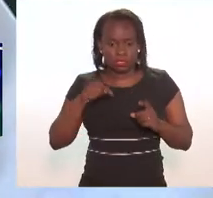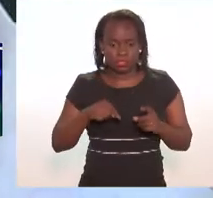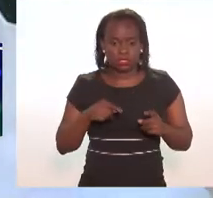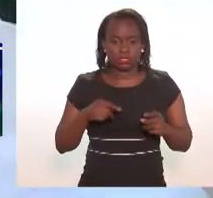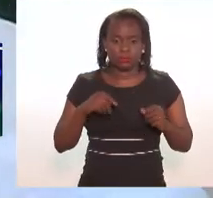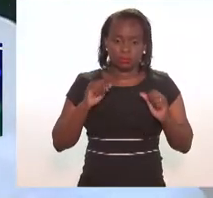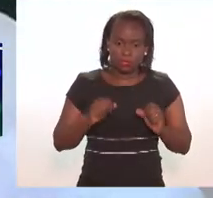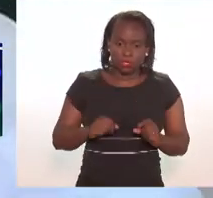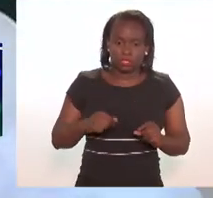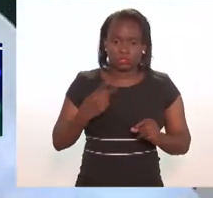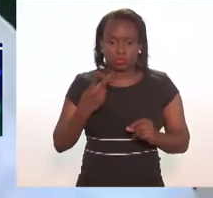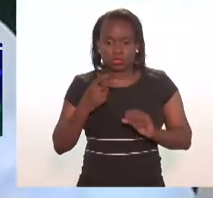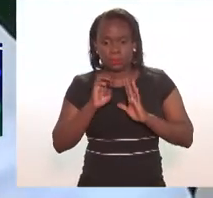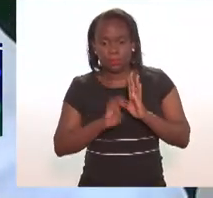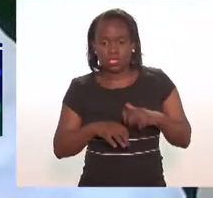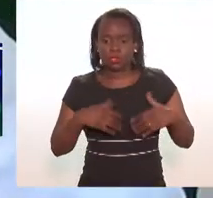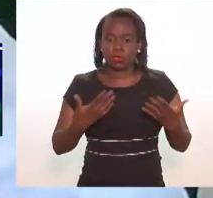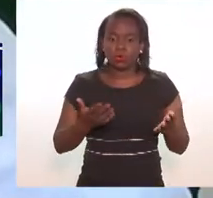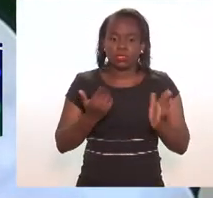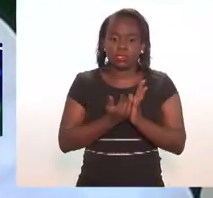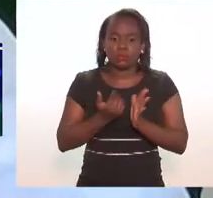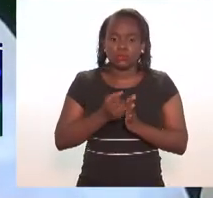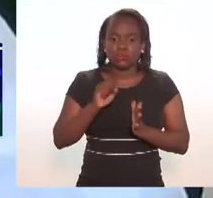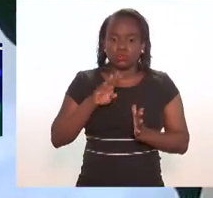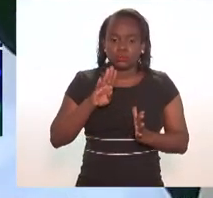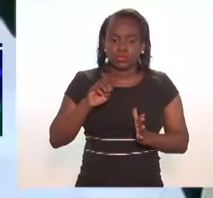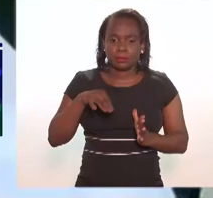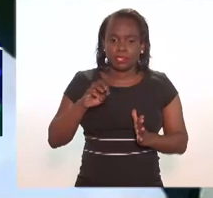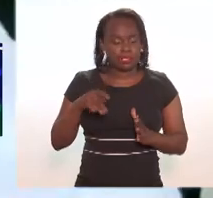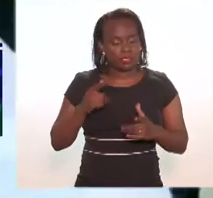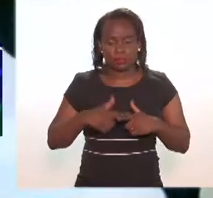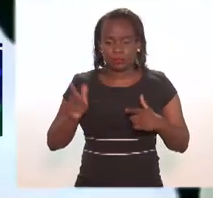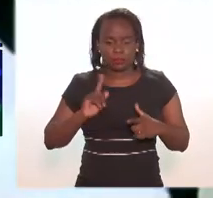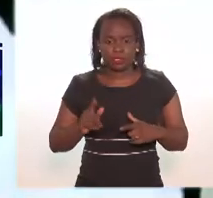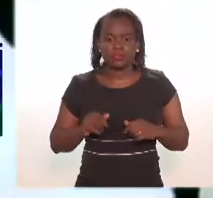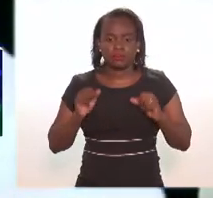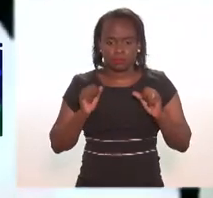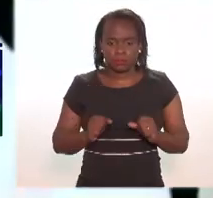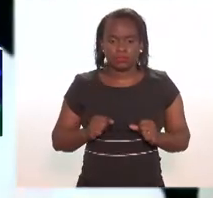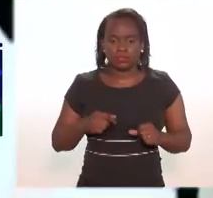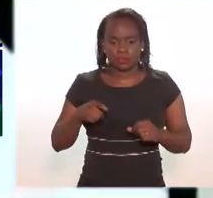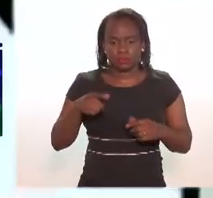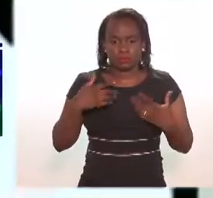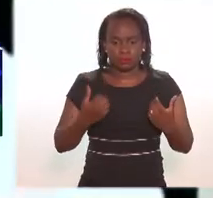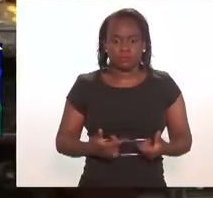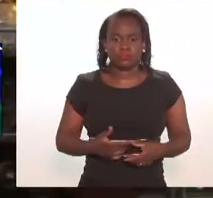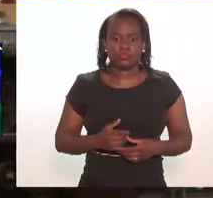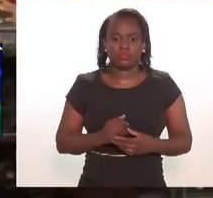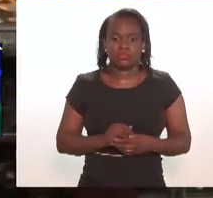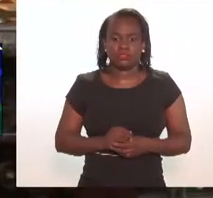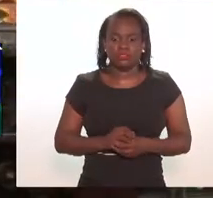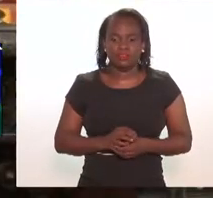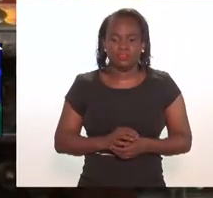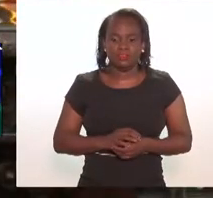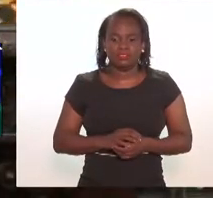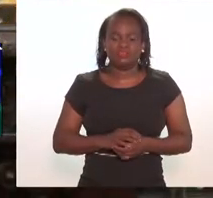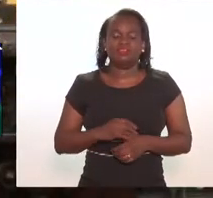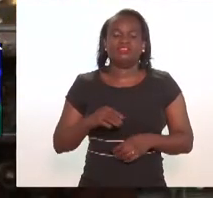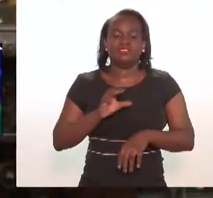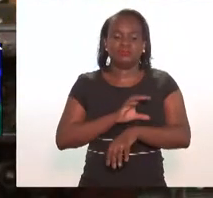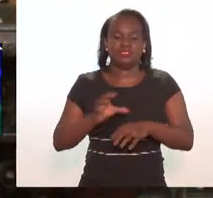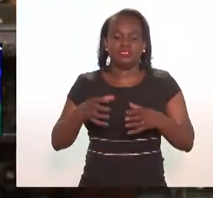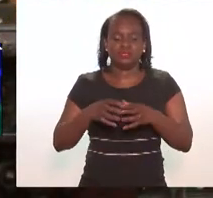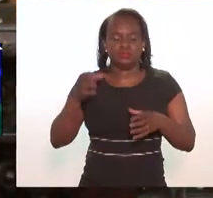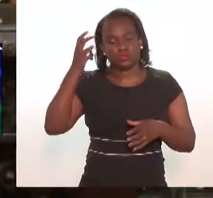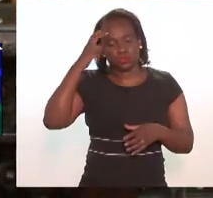se poderiam ser duas emendas ou como subemenda a emenda, sem problema. Ok. Lendo a opinião de Vossa Excelência. Pela Comissão de Cultura,